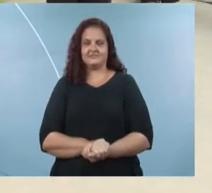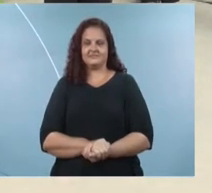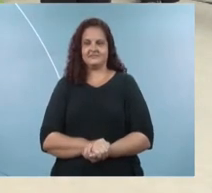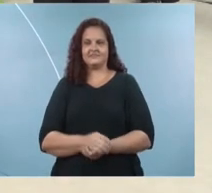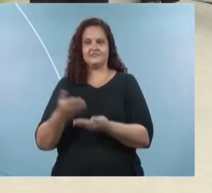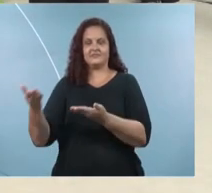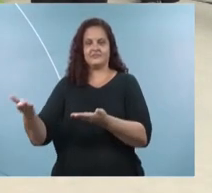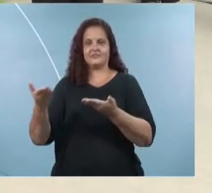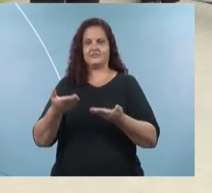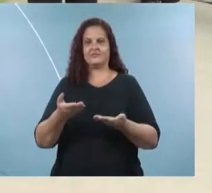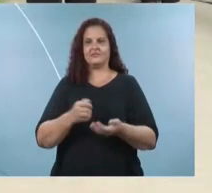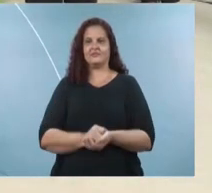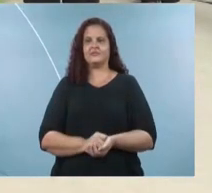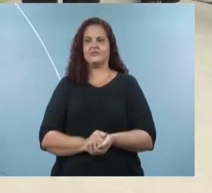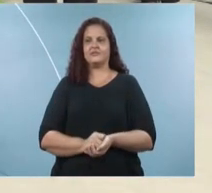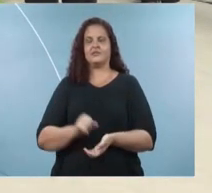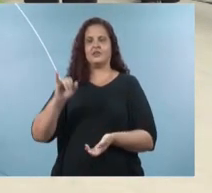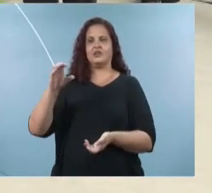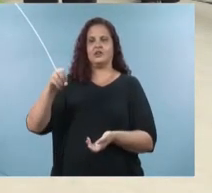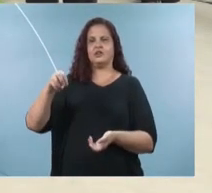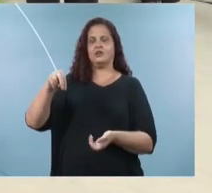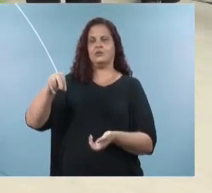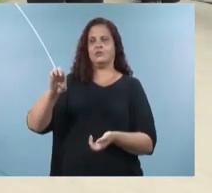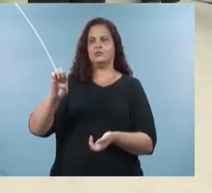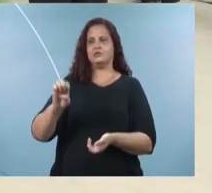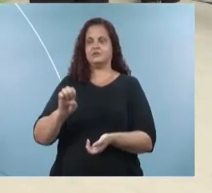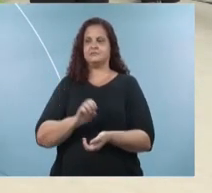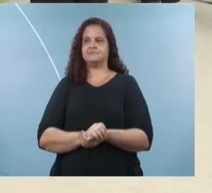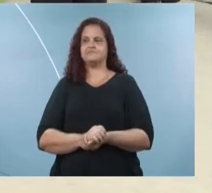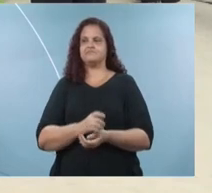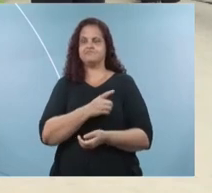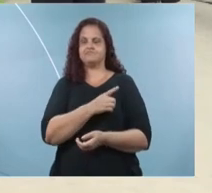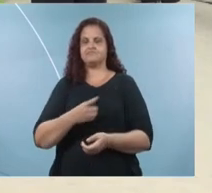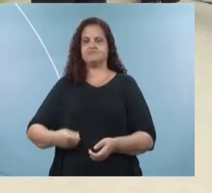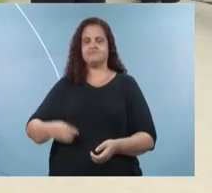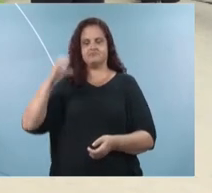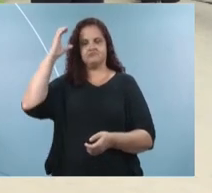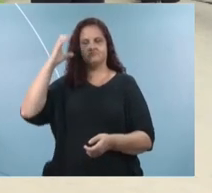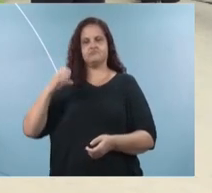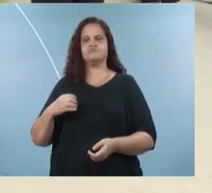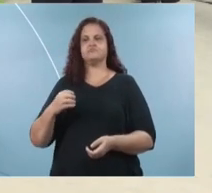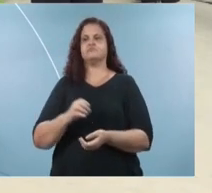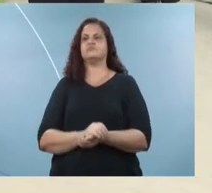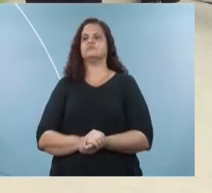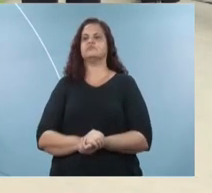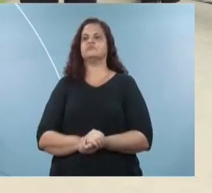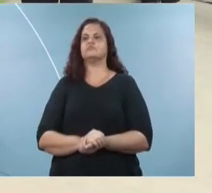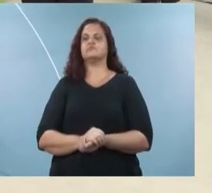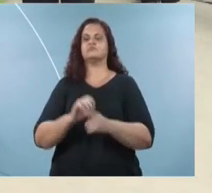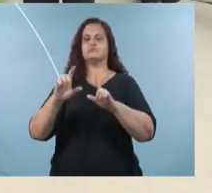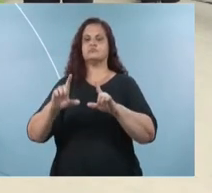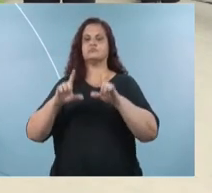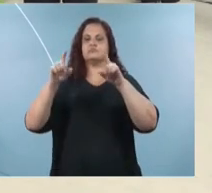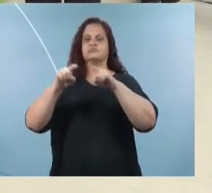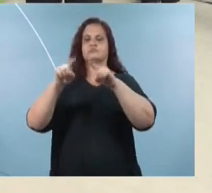Convido a senhora Ione Alencar para receber das mãos da deputada Cristiane Dantas a sua placa,